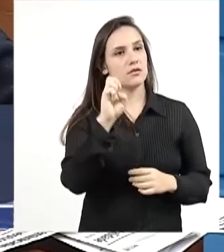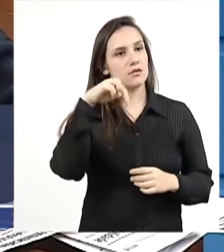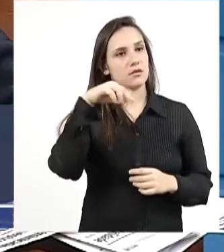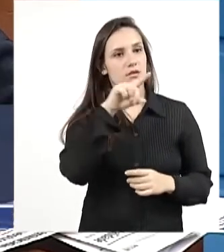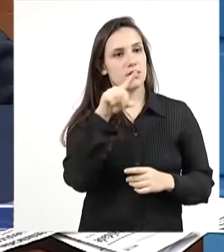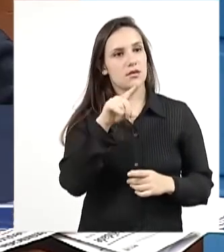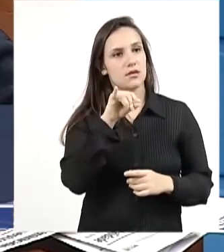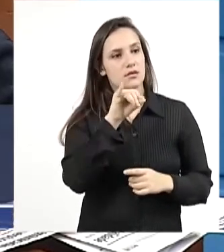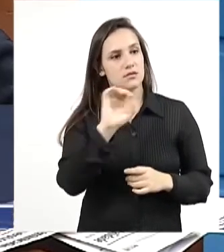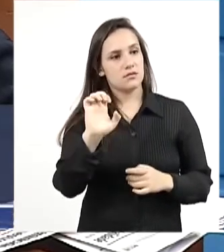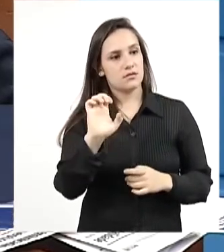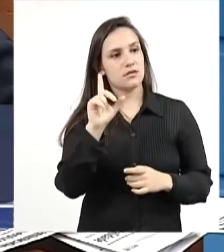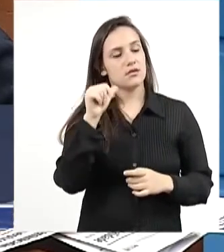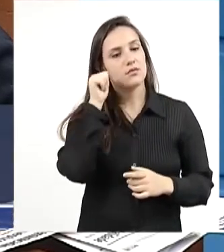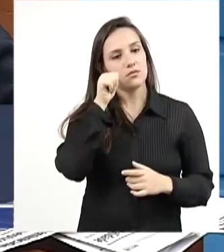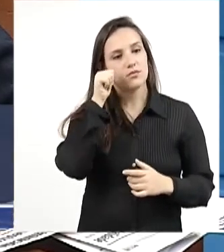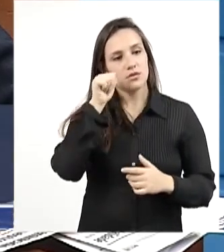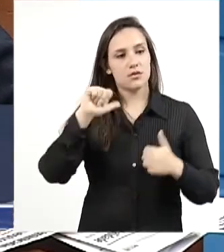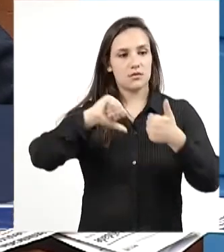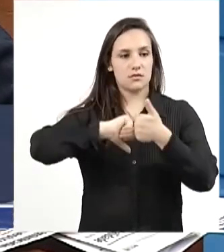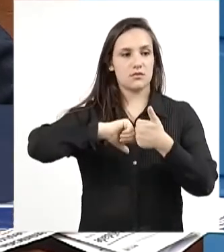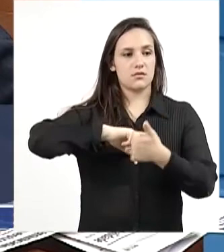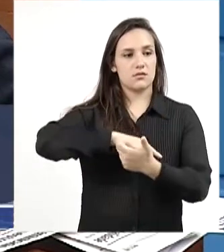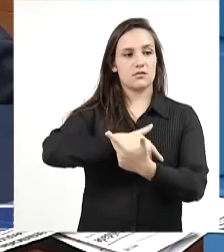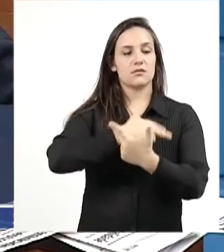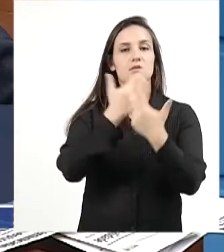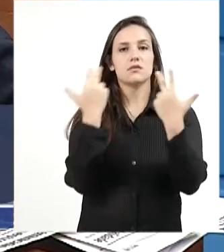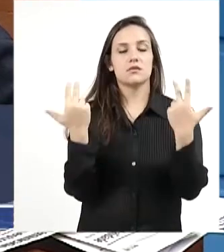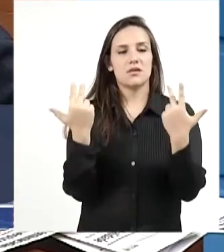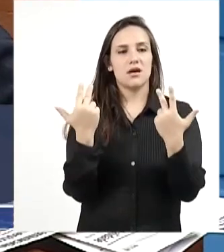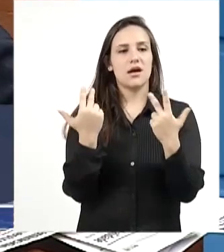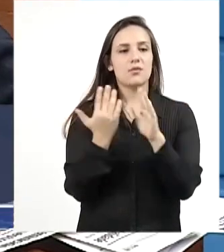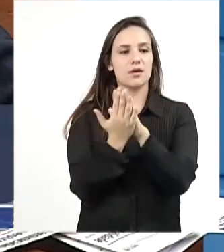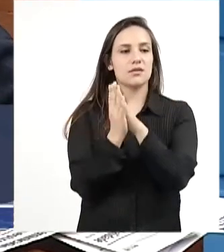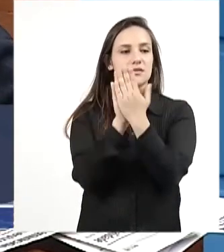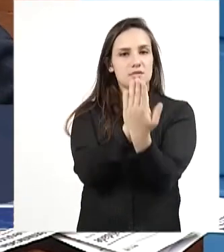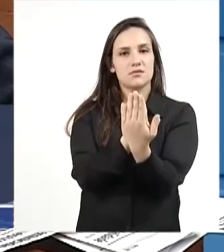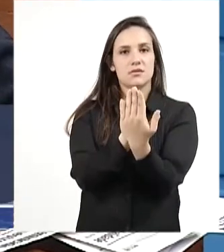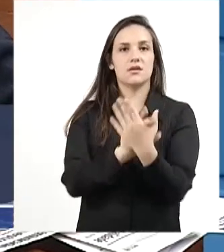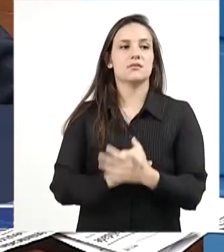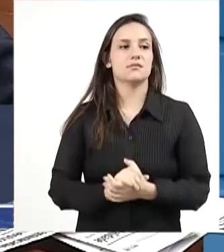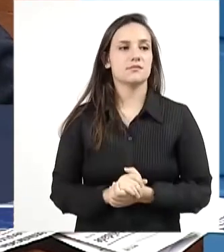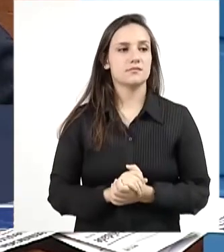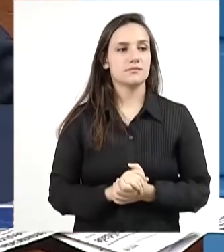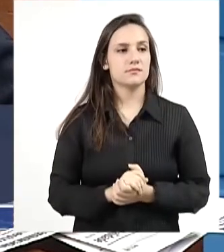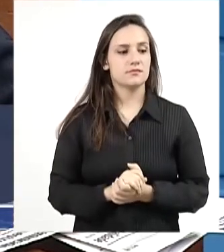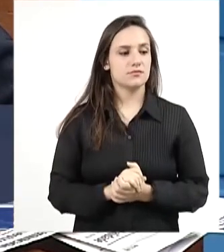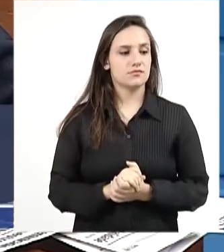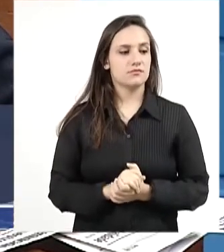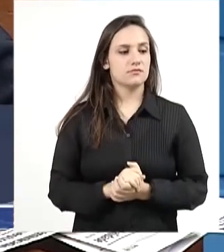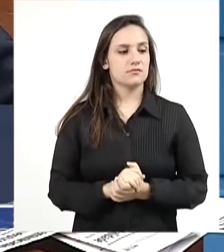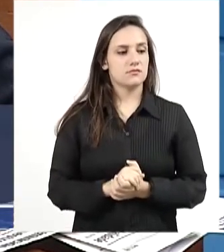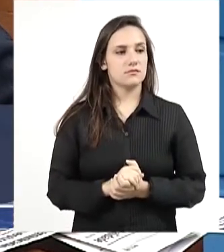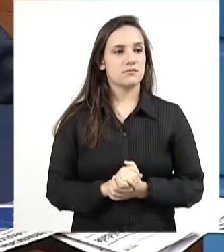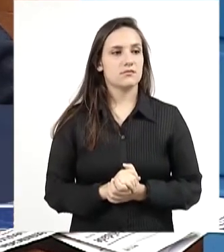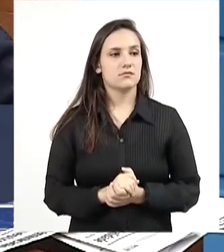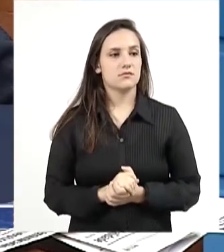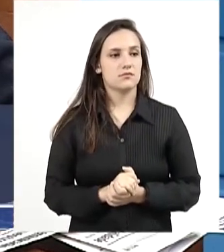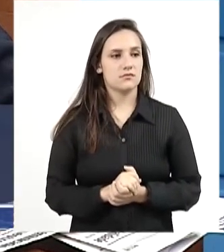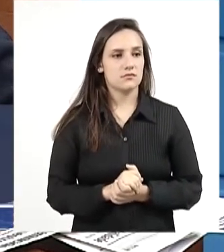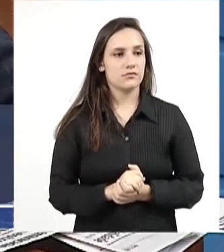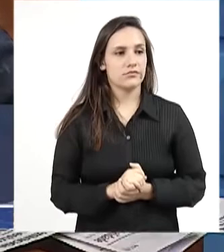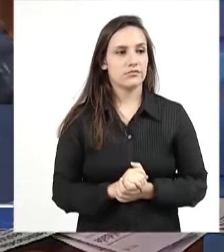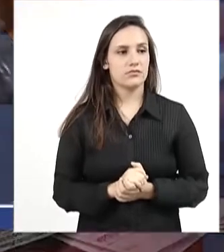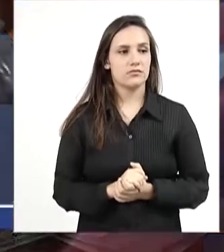da mulher trans, também precisa ser lembrada e respeitada. Então, eu vejo